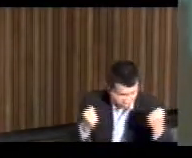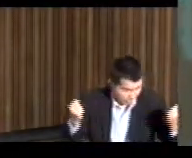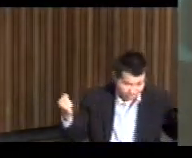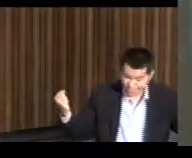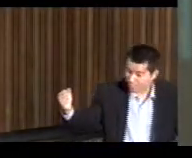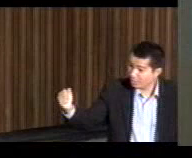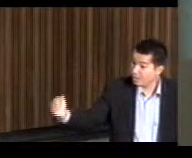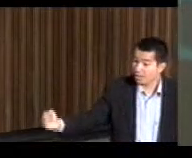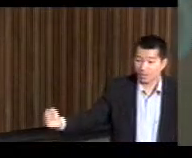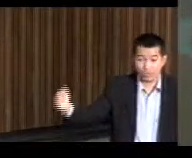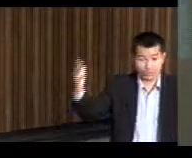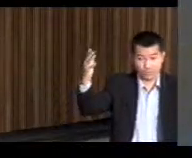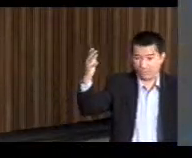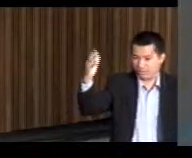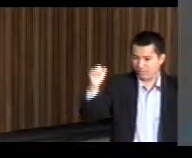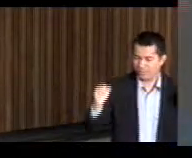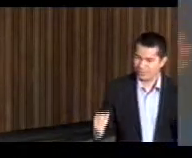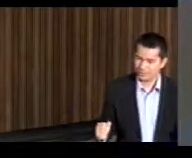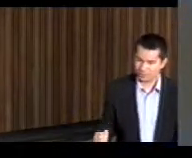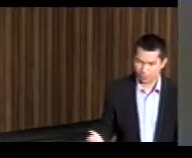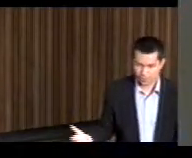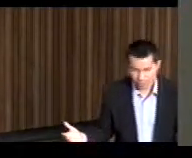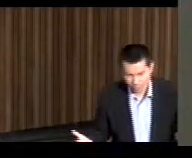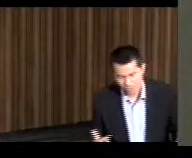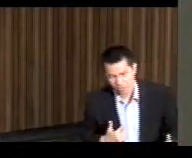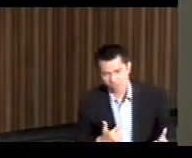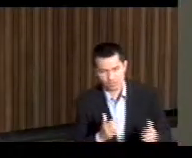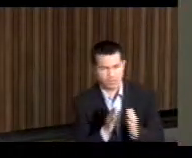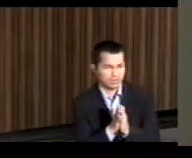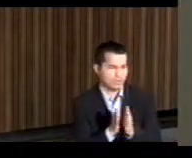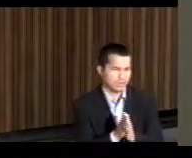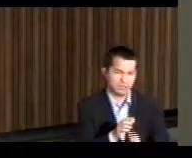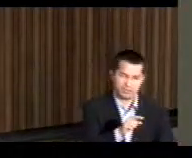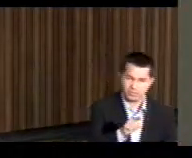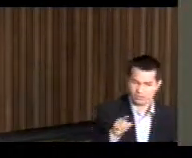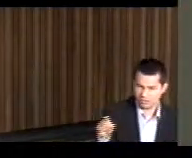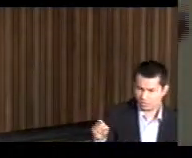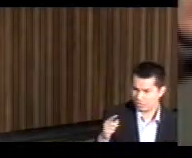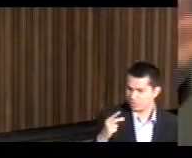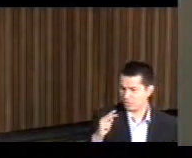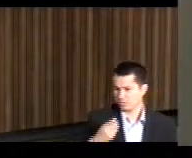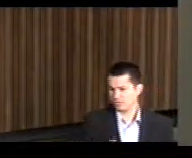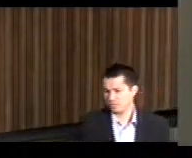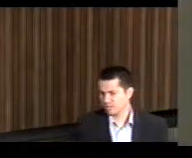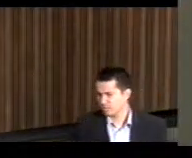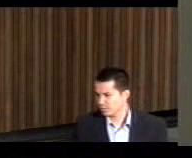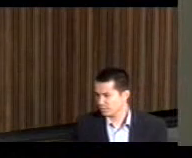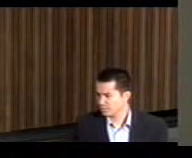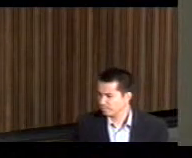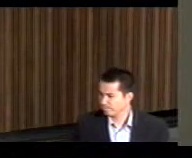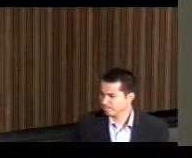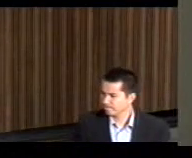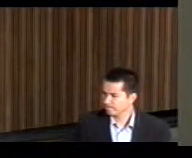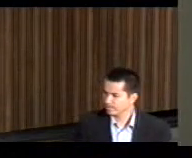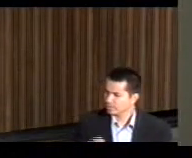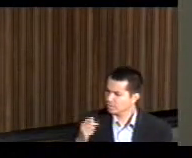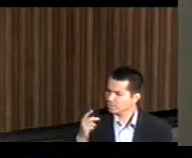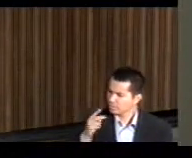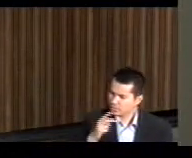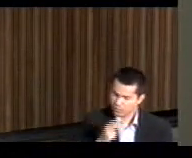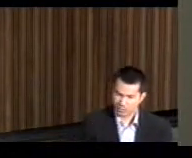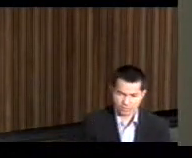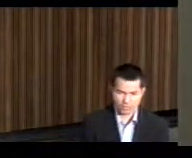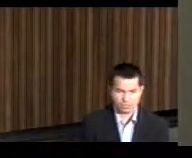orar por você, pela sua vida, pelas suas batalhas, pela sua